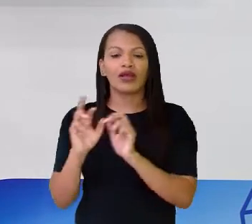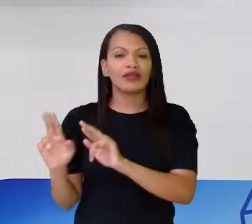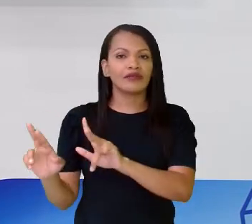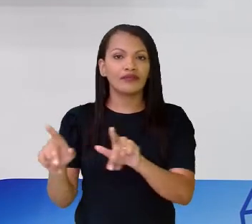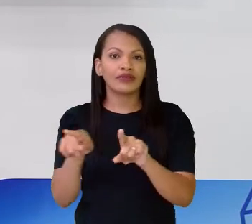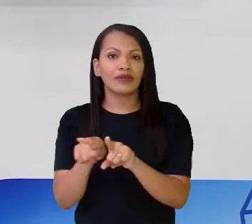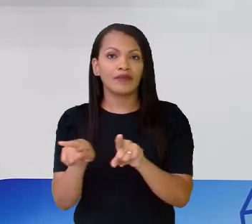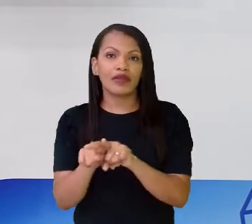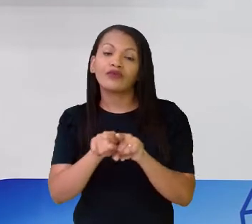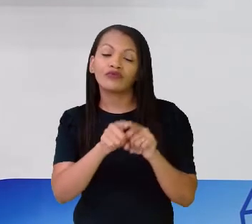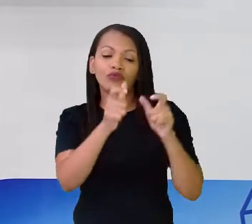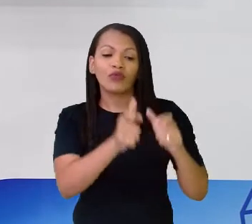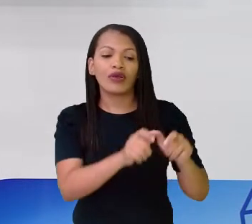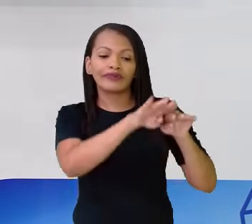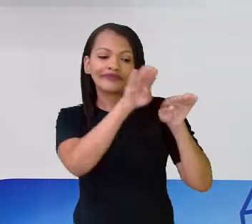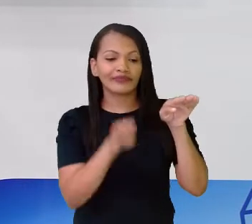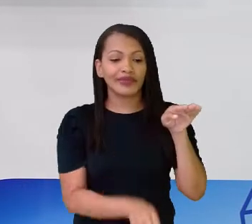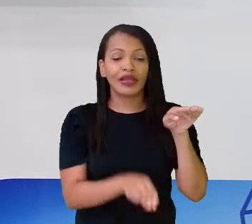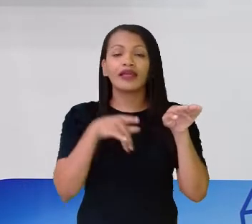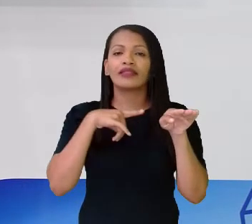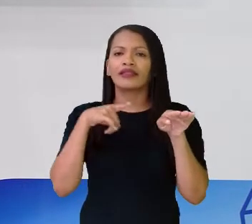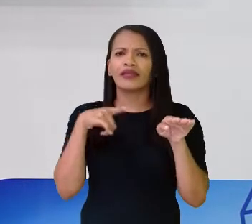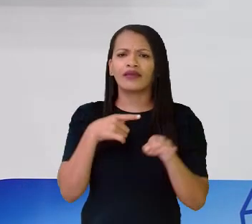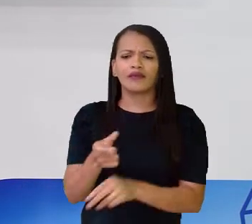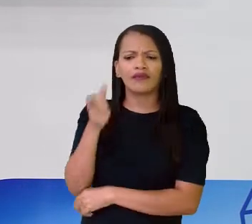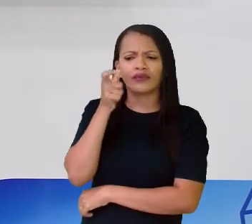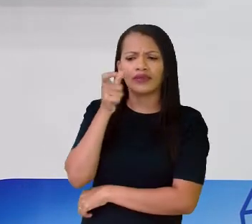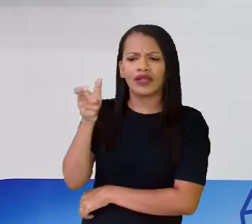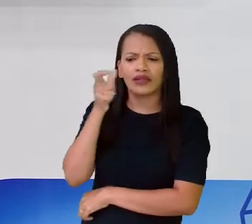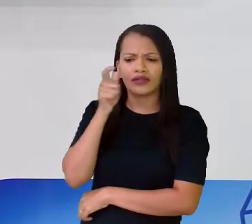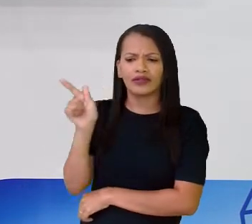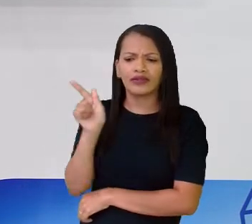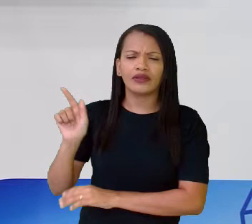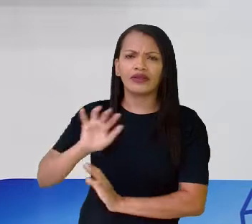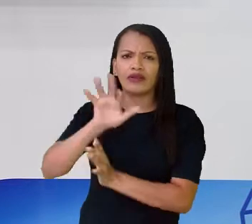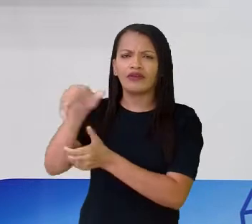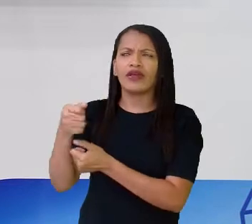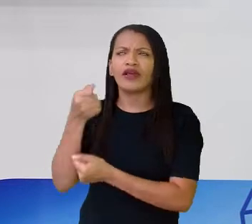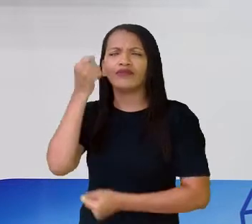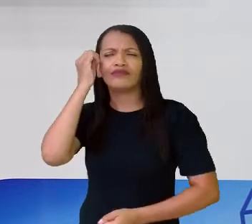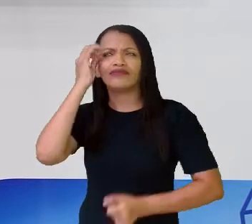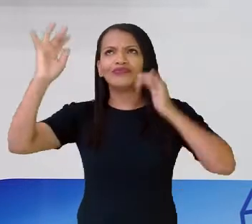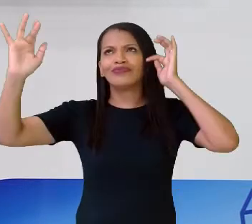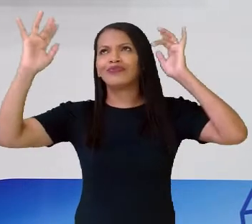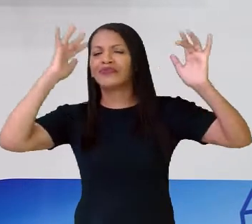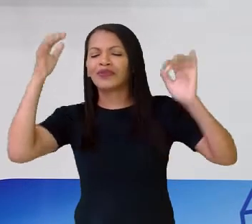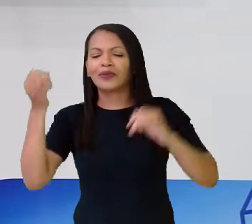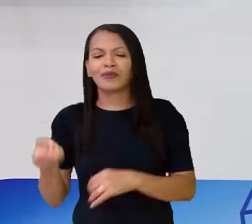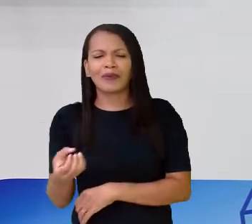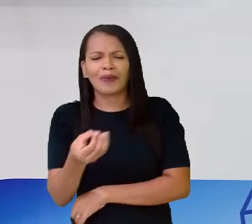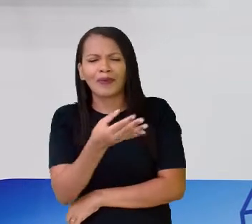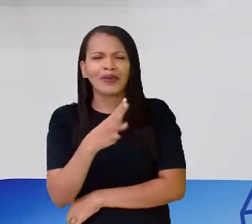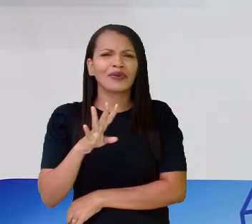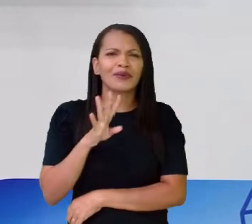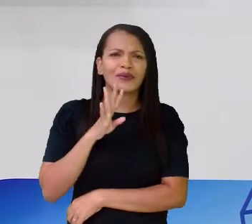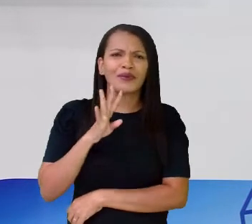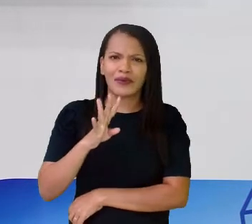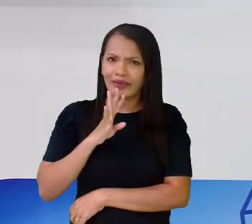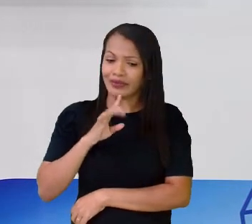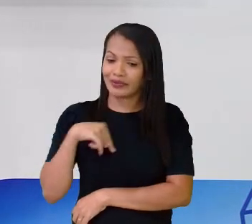lugares desiguais. É um conteúdo bem interessante de geografia, porque a gente faz uma viagem e conhece bastante até mesmo do